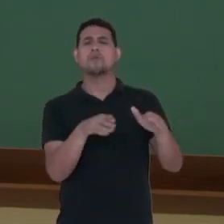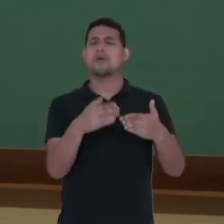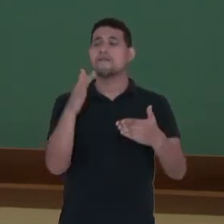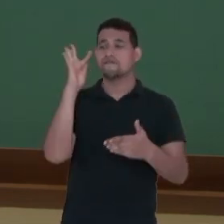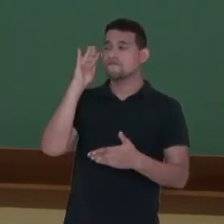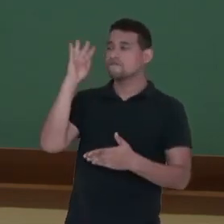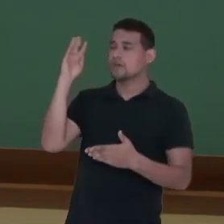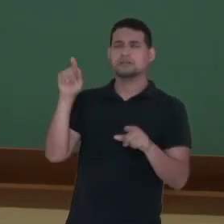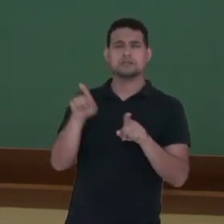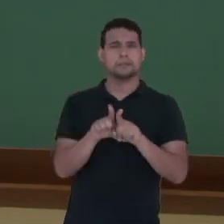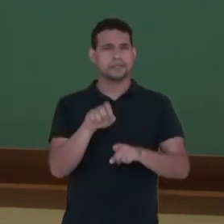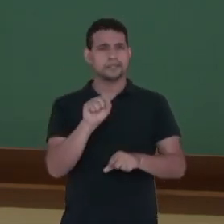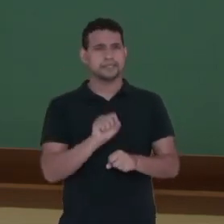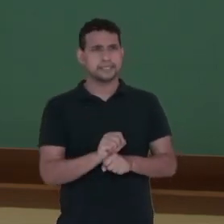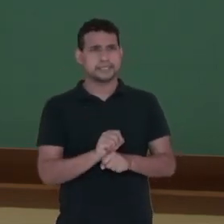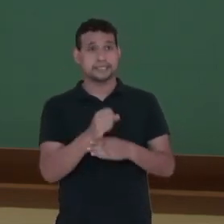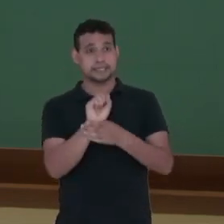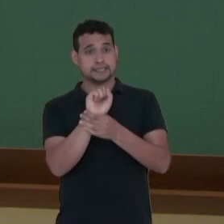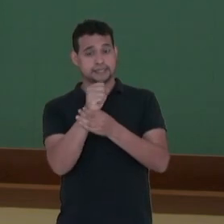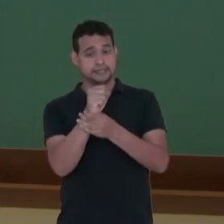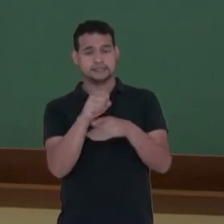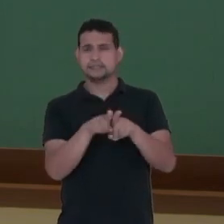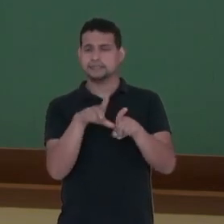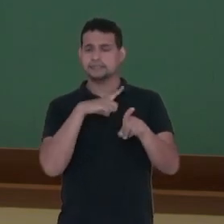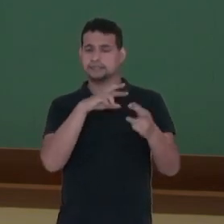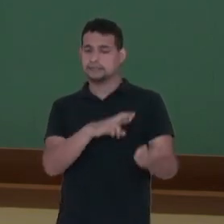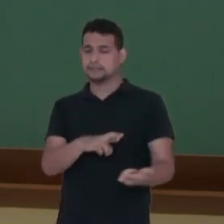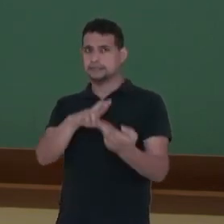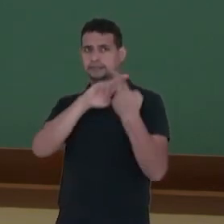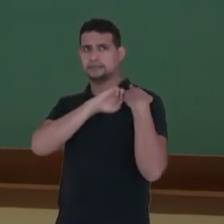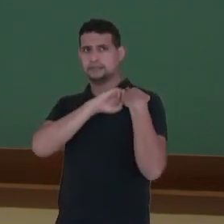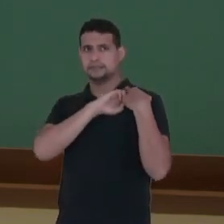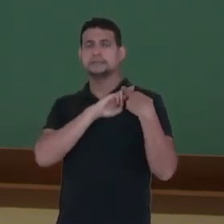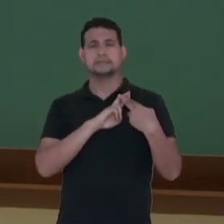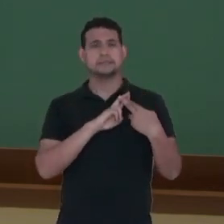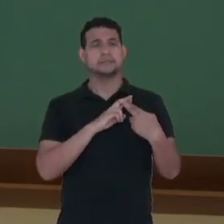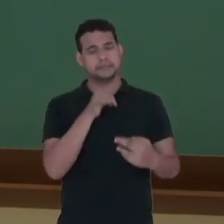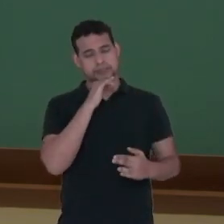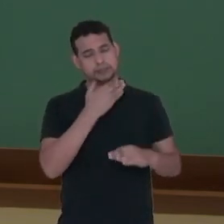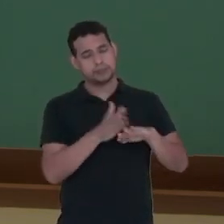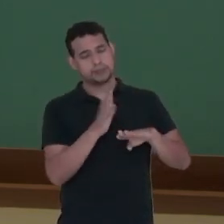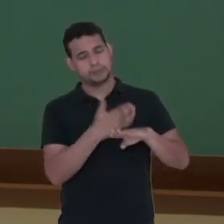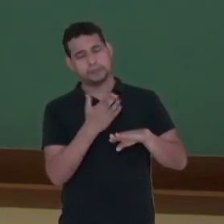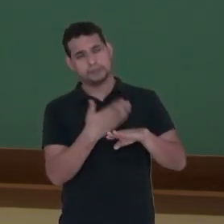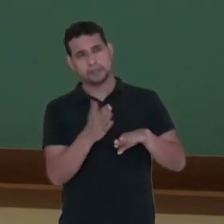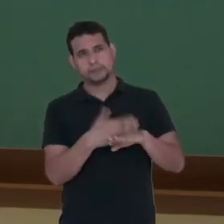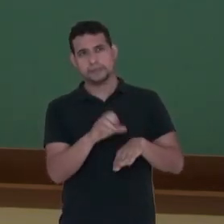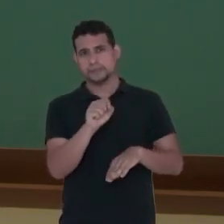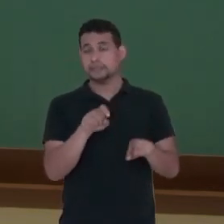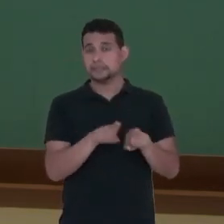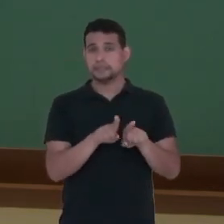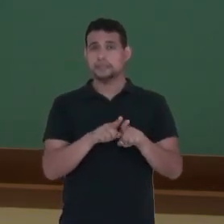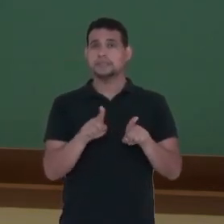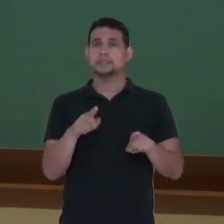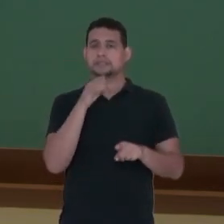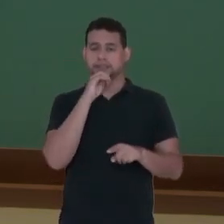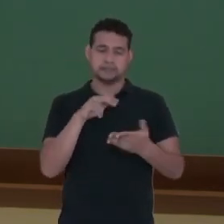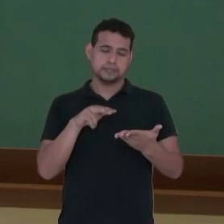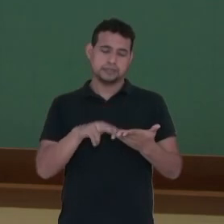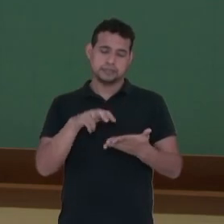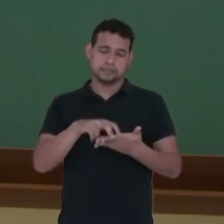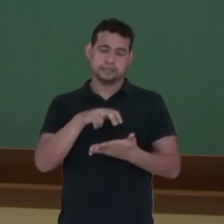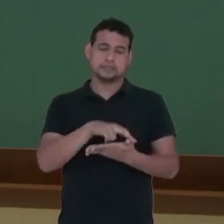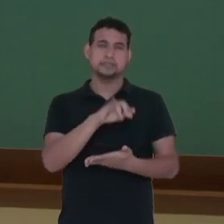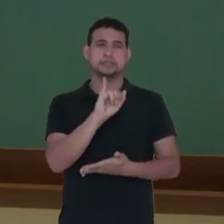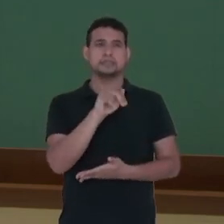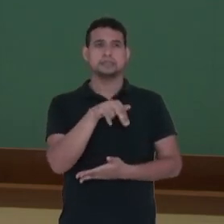do parkour, segurança e responsabilidade durante a prática, né? O parkour indoor, que é o